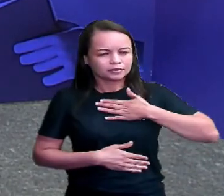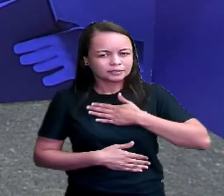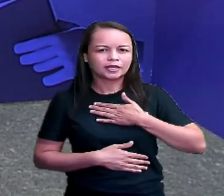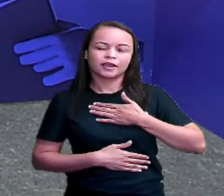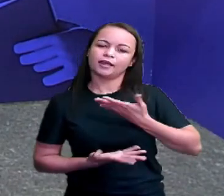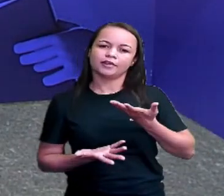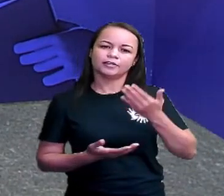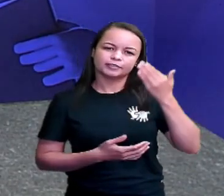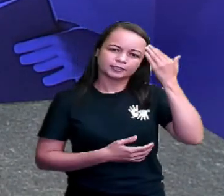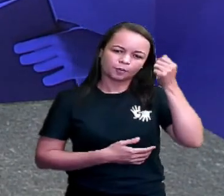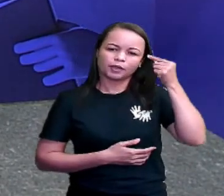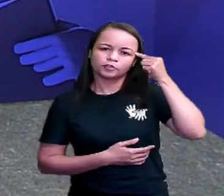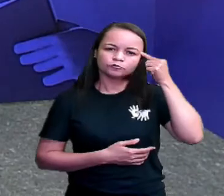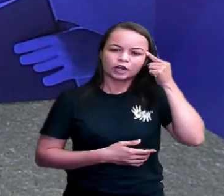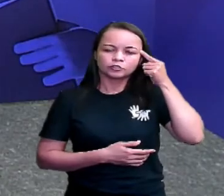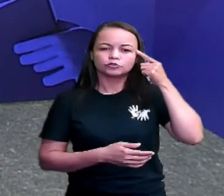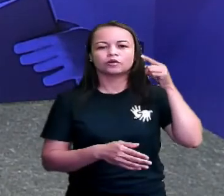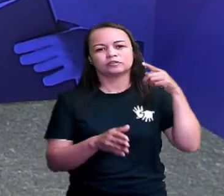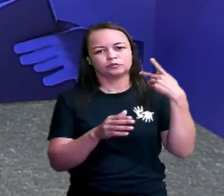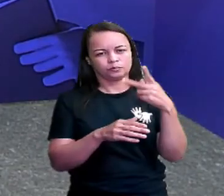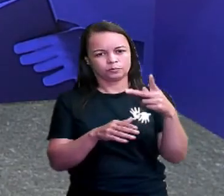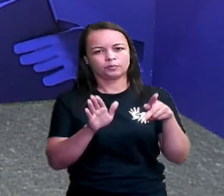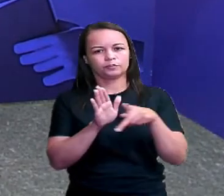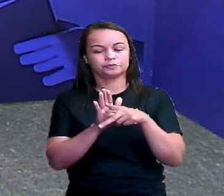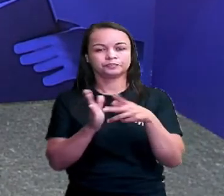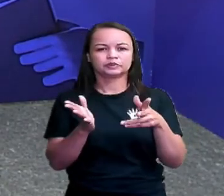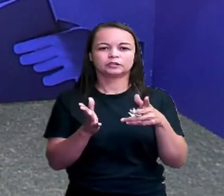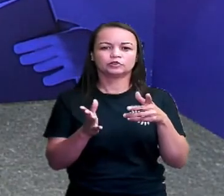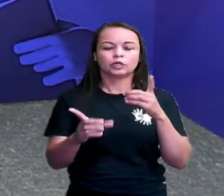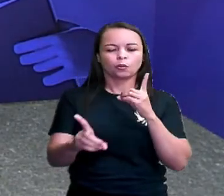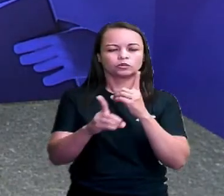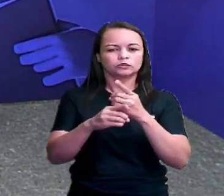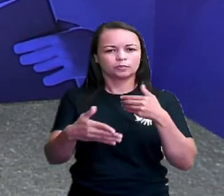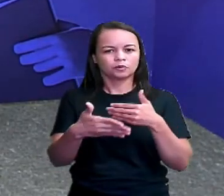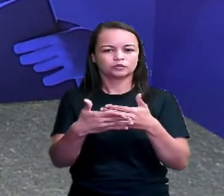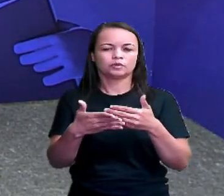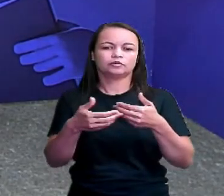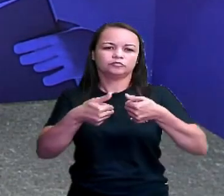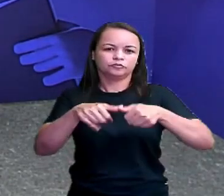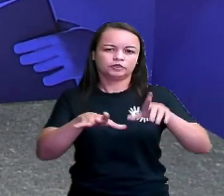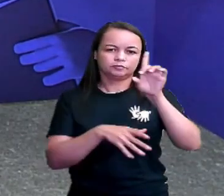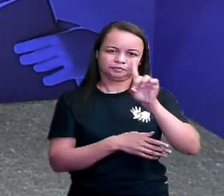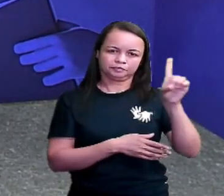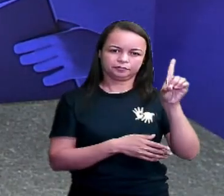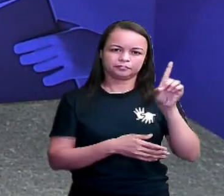sanar essa sua dúvida, tá certo? Nos encontramos na nossa próxima aula e fiquem com Deus.